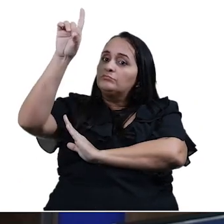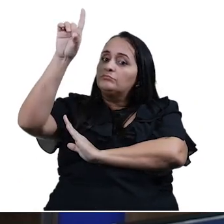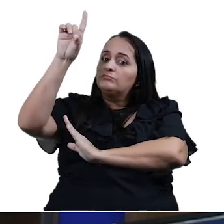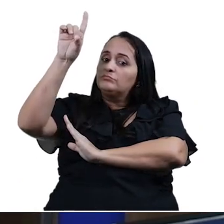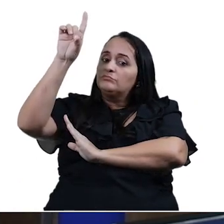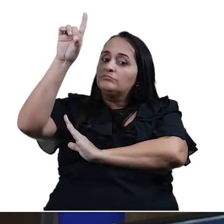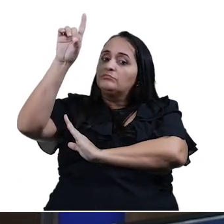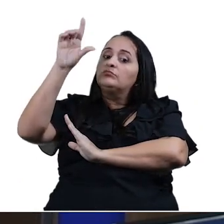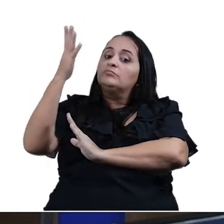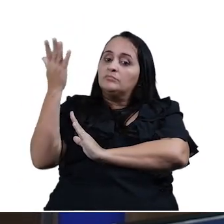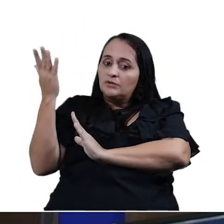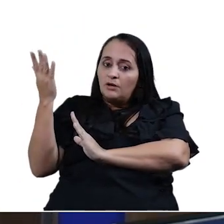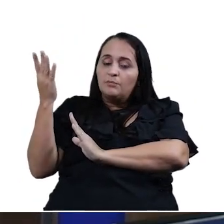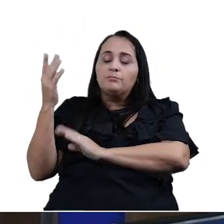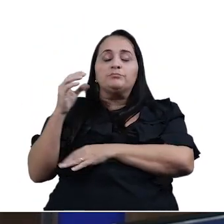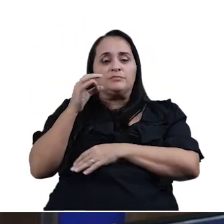dezenas.